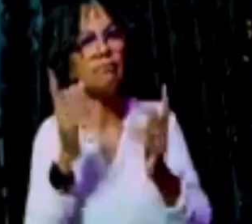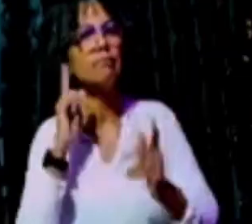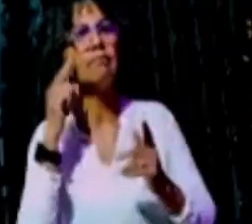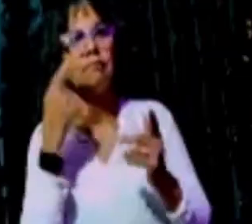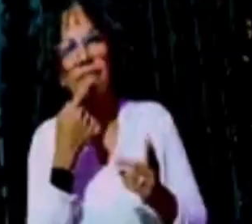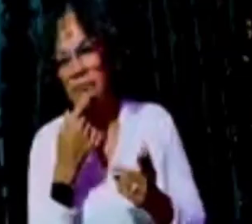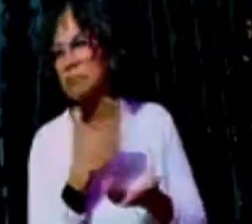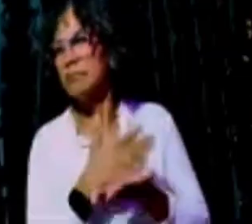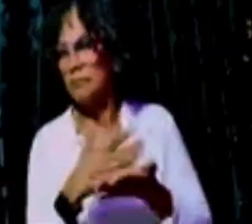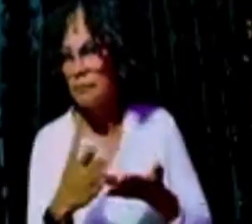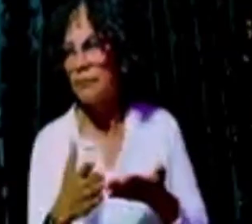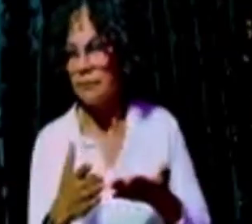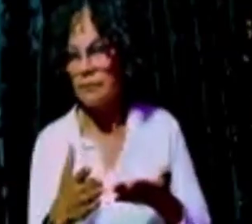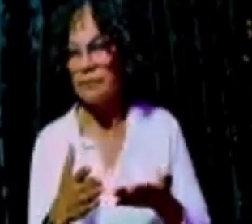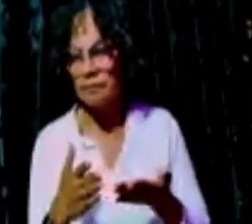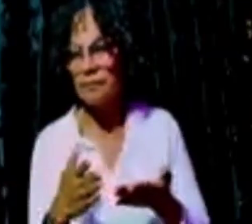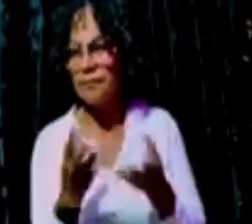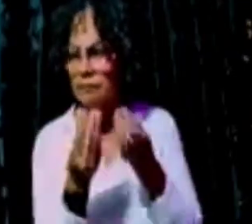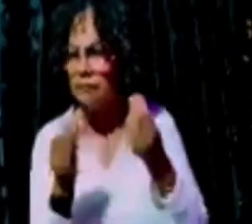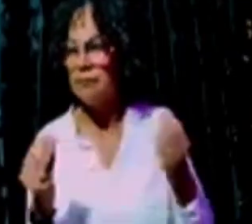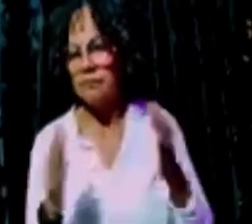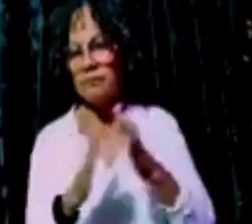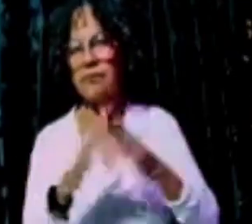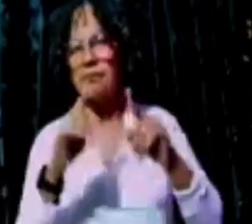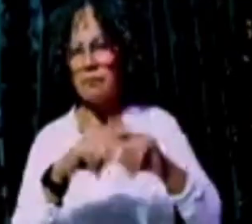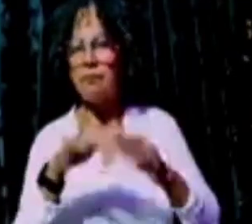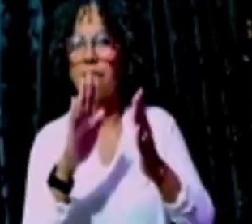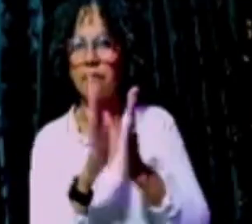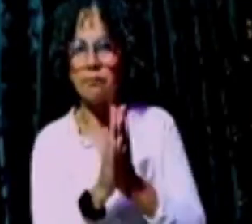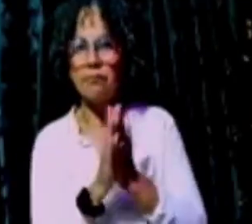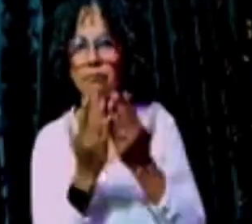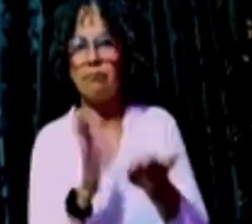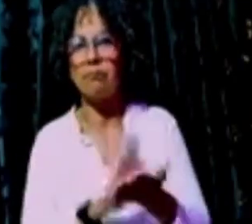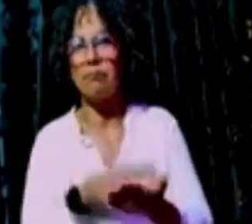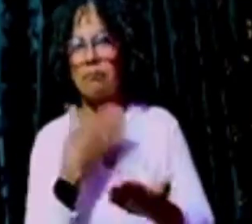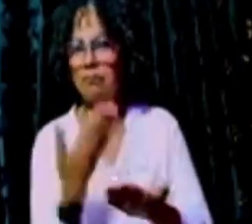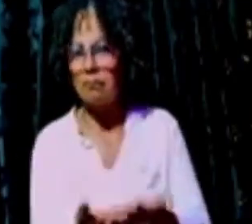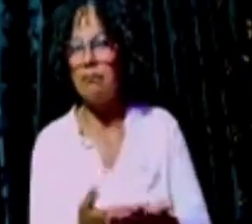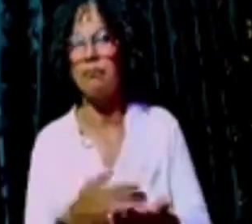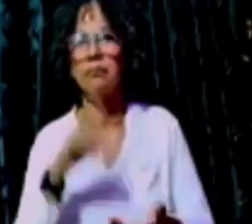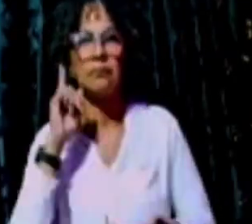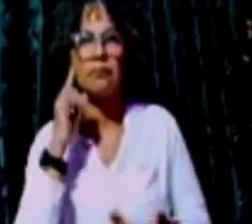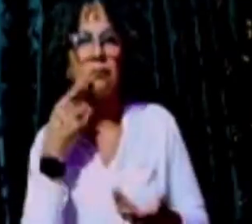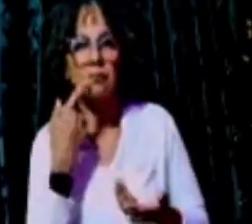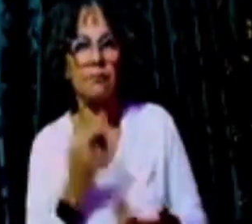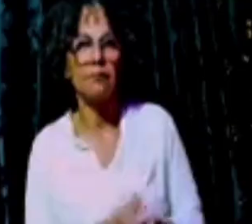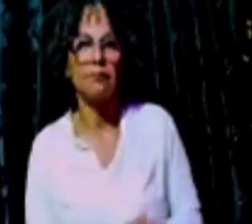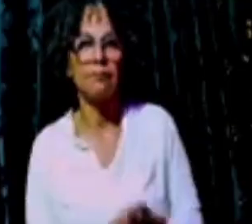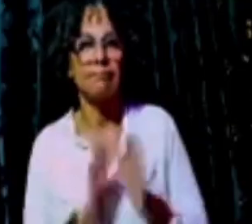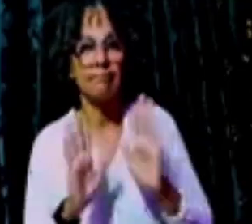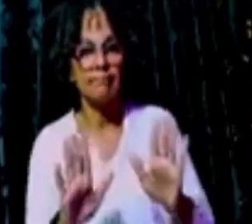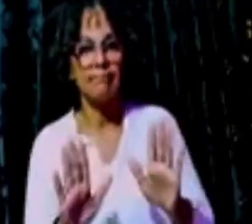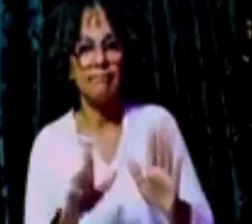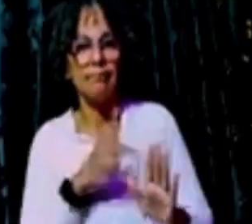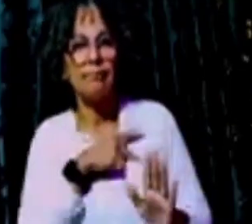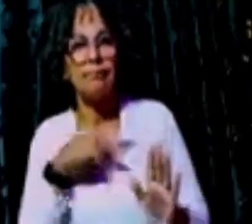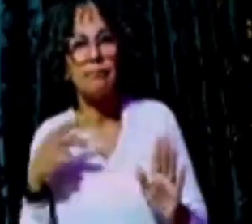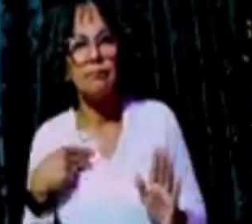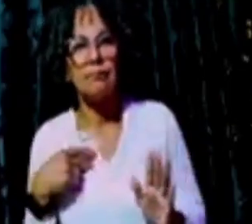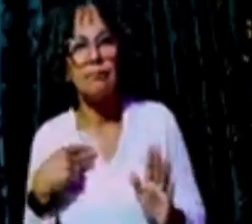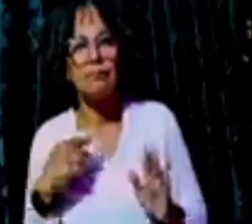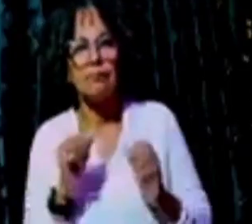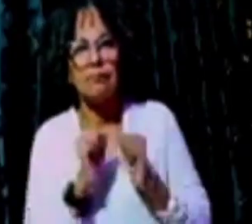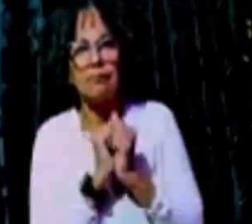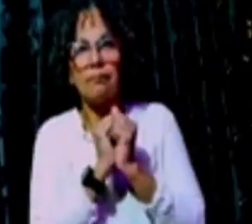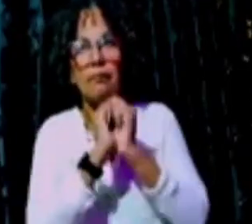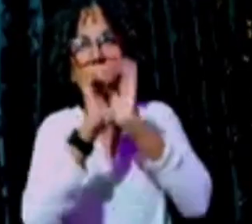inclusão de surdos. Muitas igrejas têm intérpretes de surdos. Mas a pastora Aline resolveu abrir esse